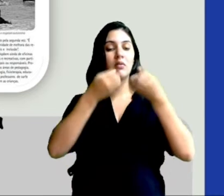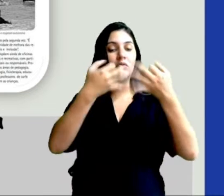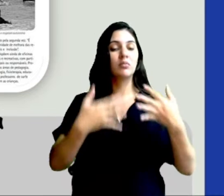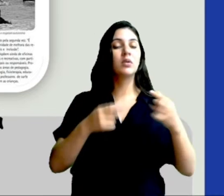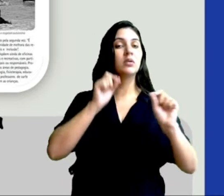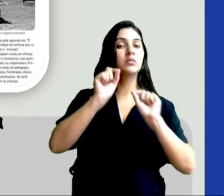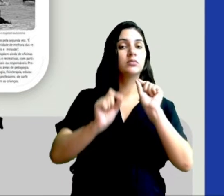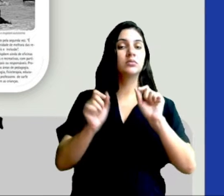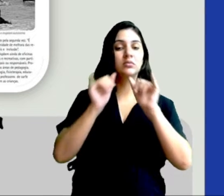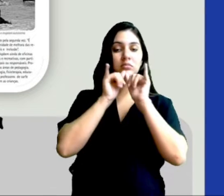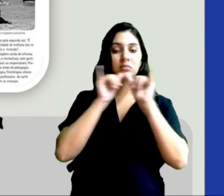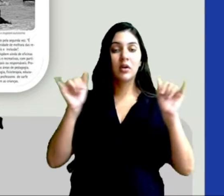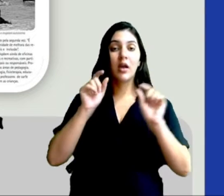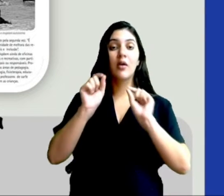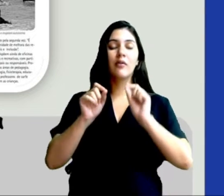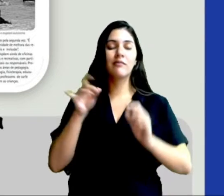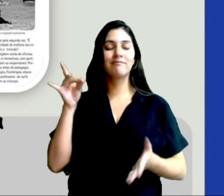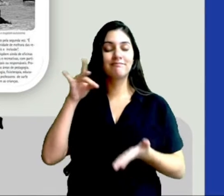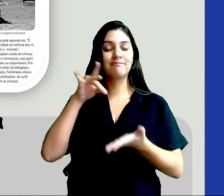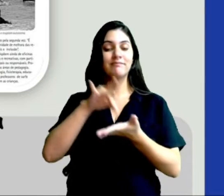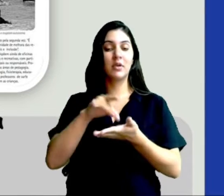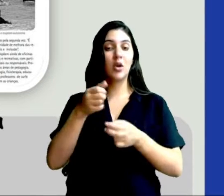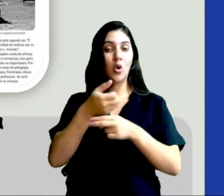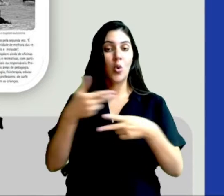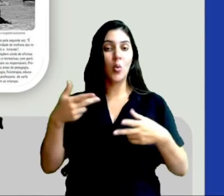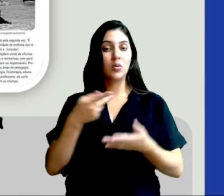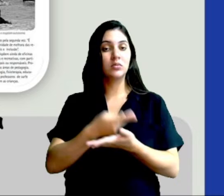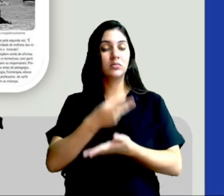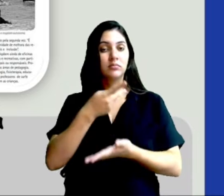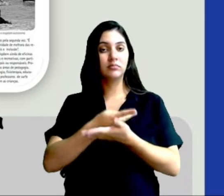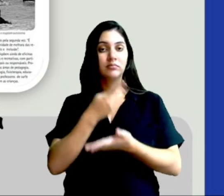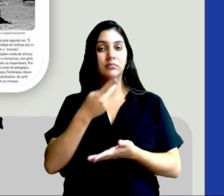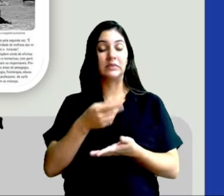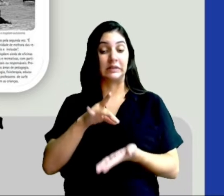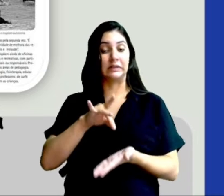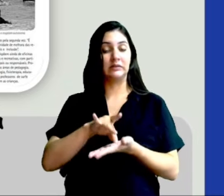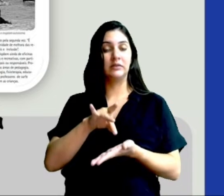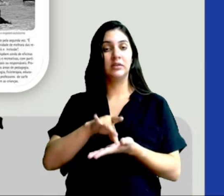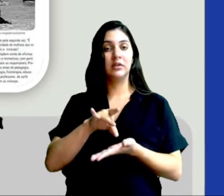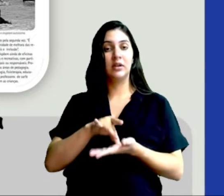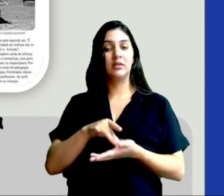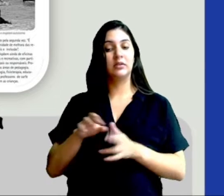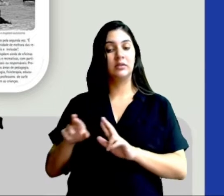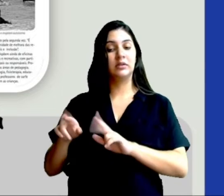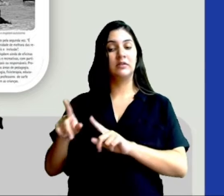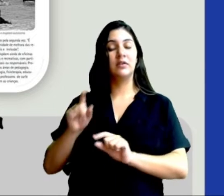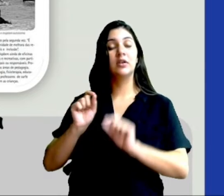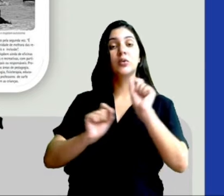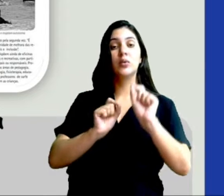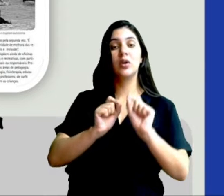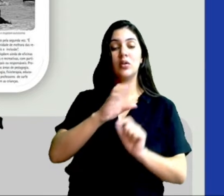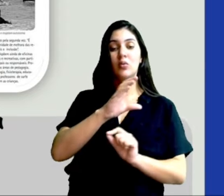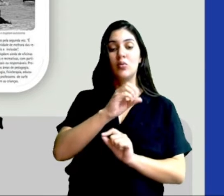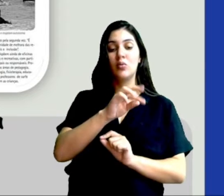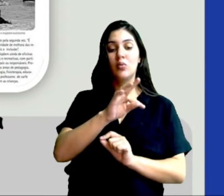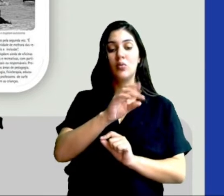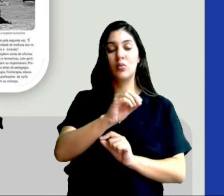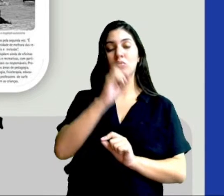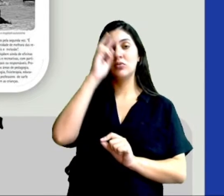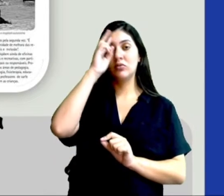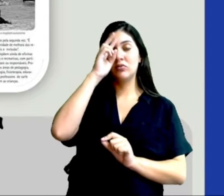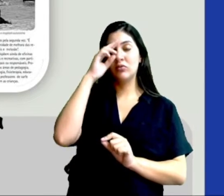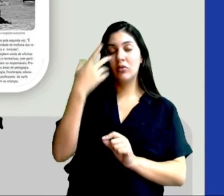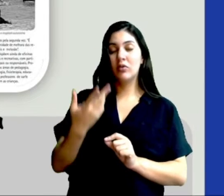notícia, que são fatos, coisas que aconteceram de verdade, Diferente aí do conto, onde o conto é